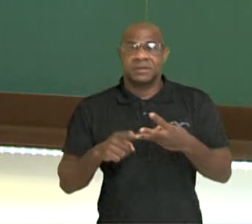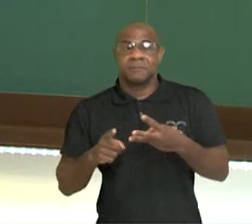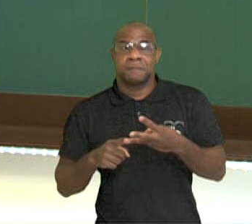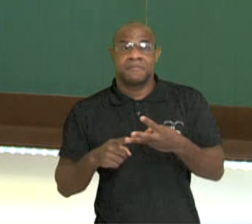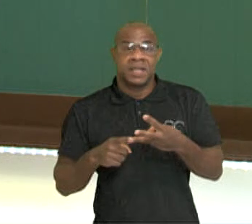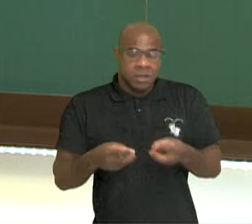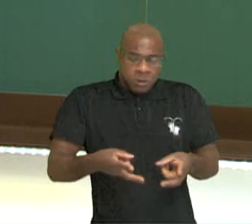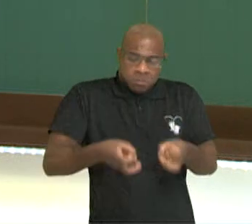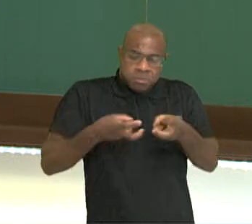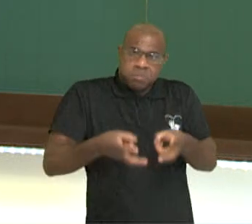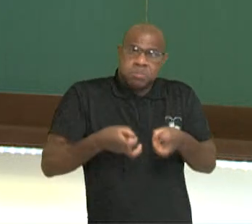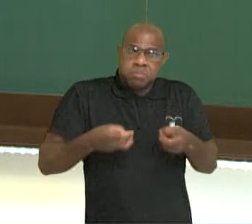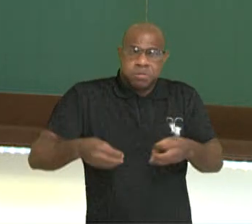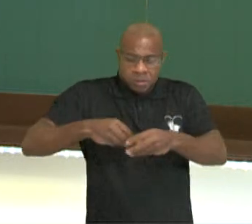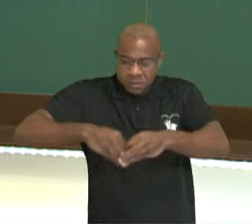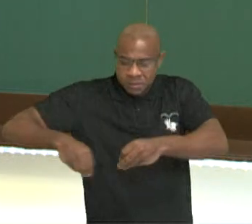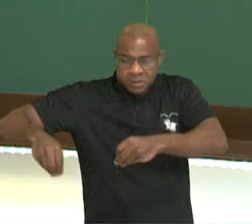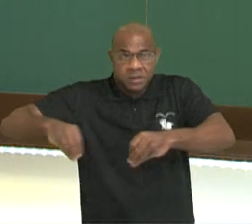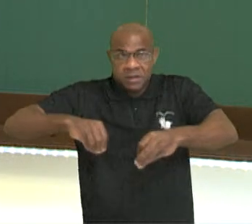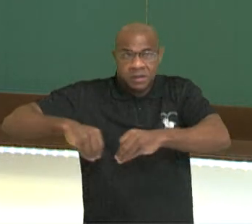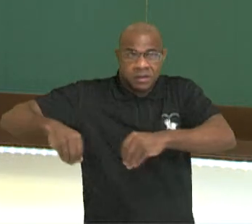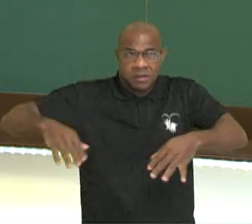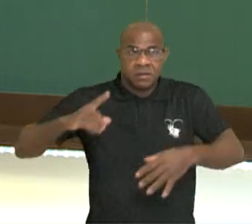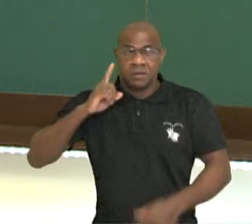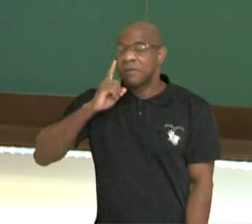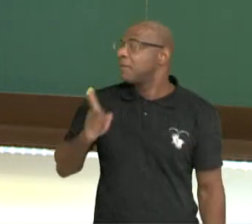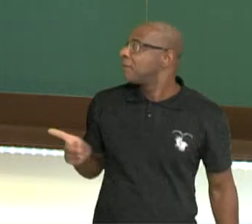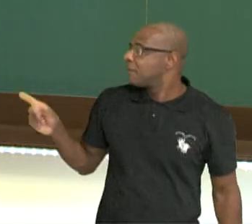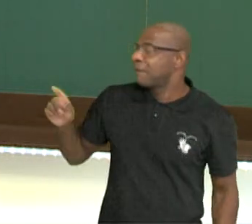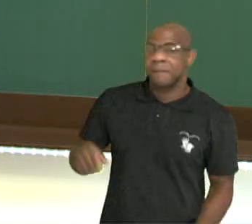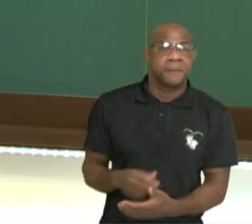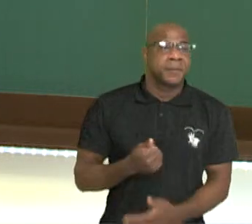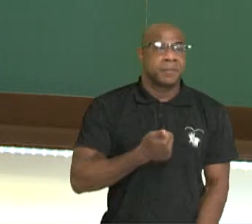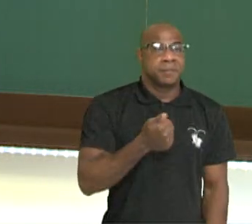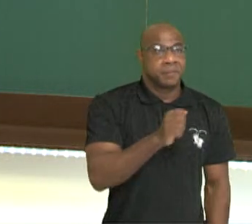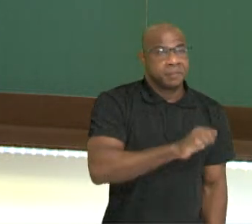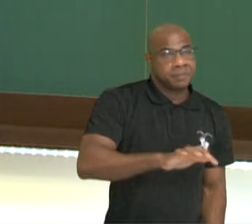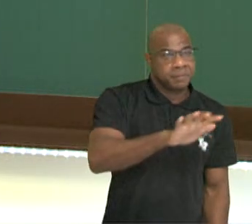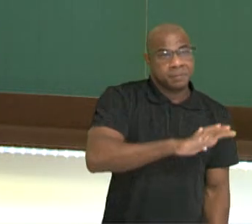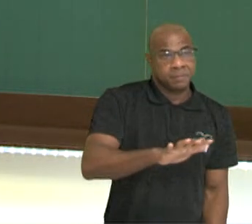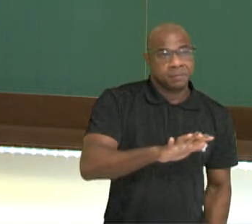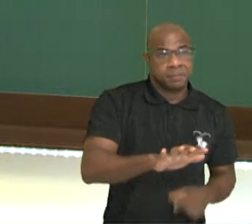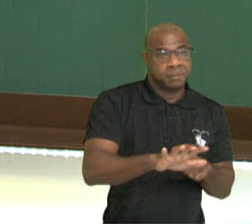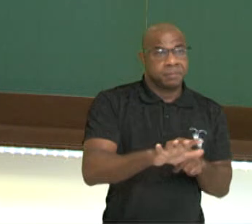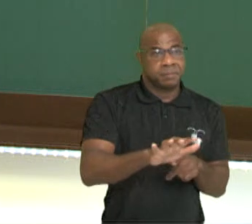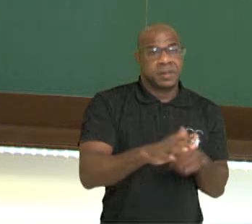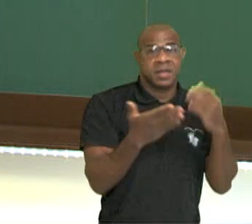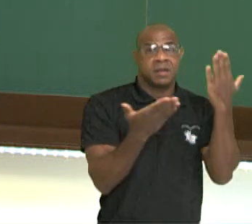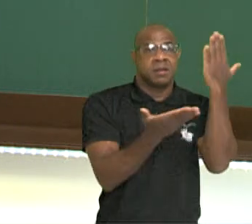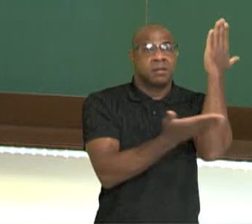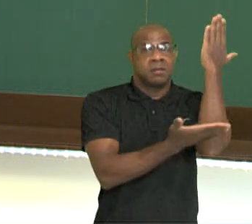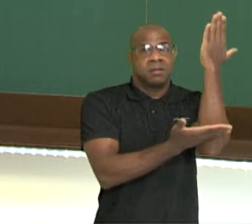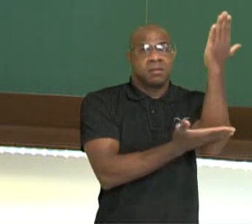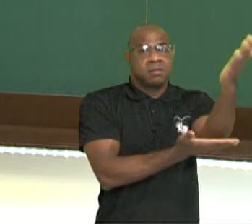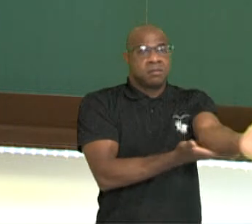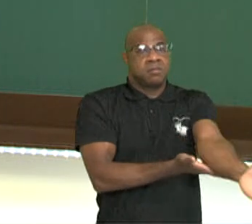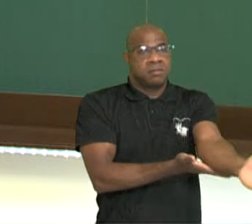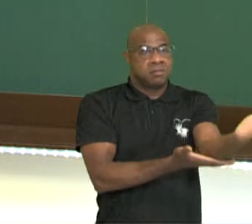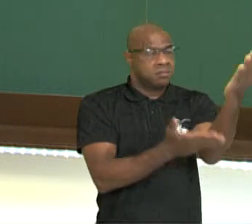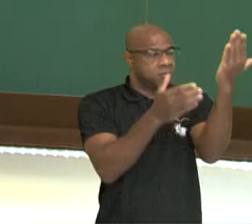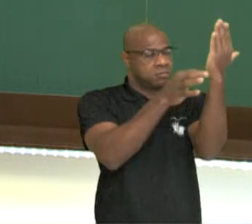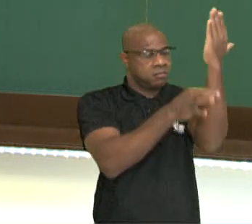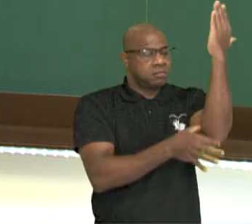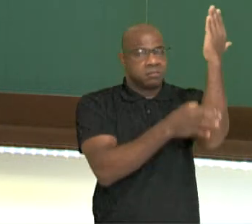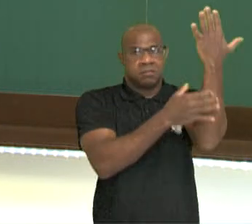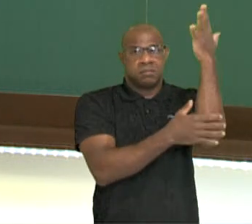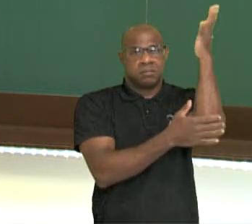3 exemplos, 3 tipos. Reparem bem na imagem. Na primeira, nós temos, por exemplo, um tronco de árvore. É de uma planta,